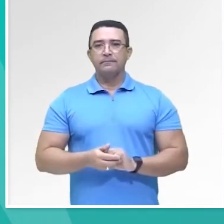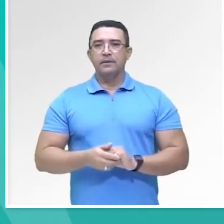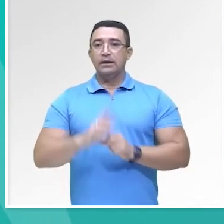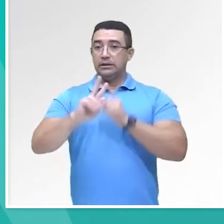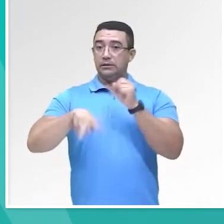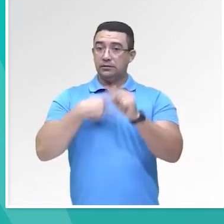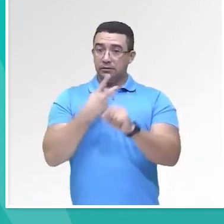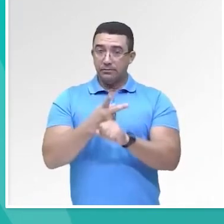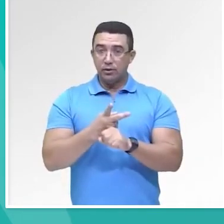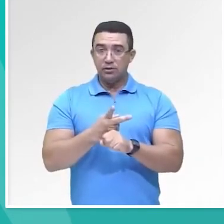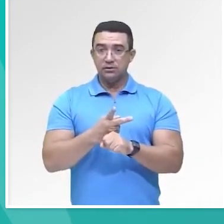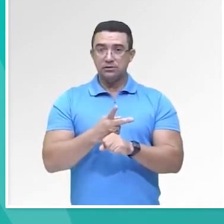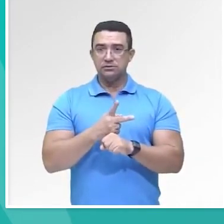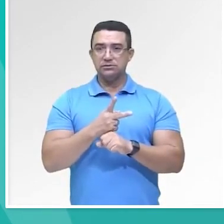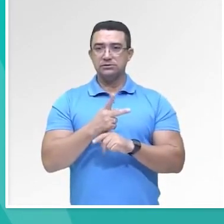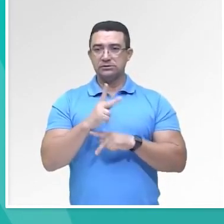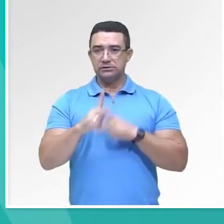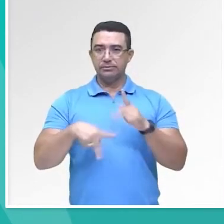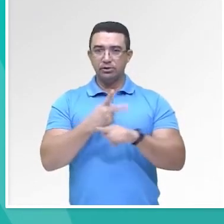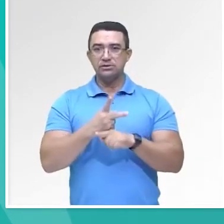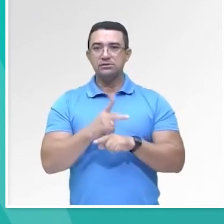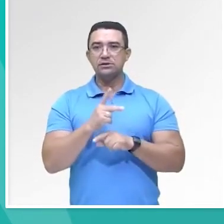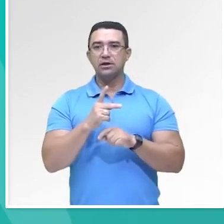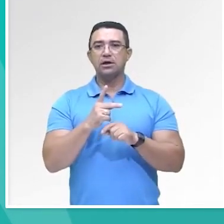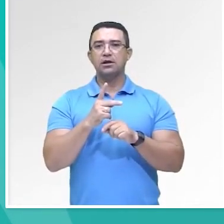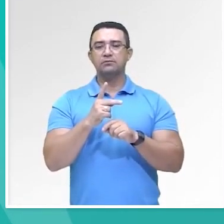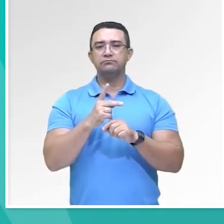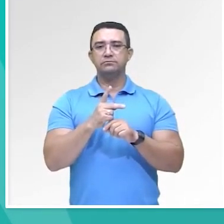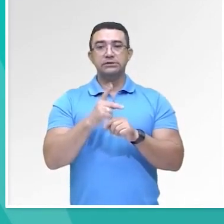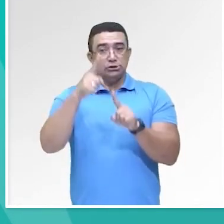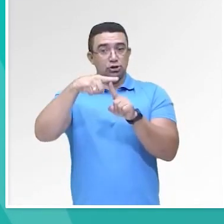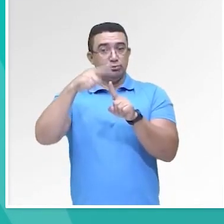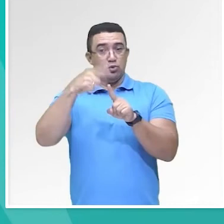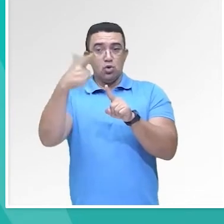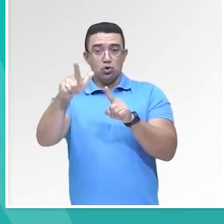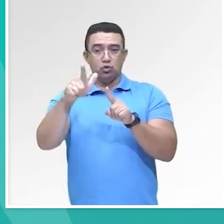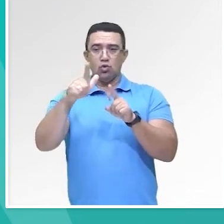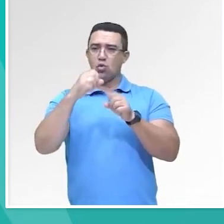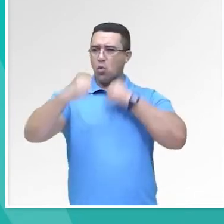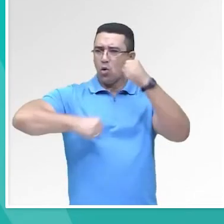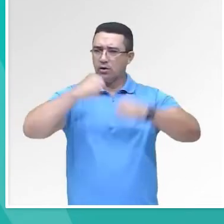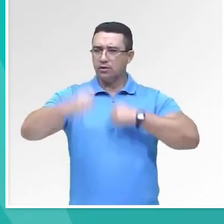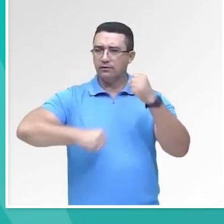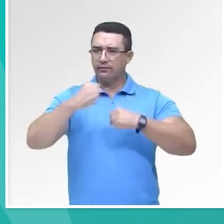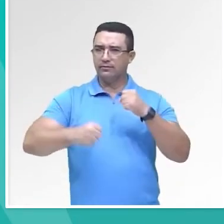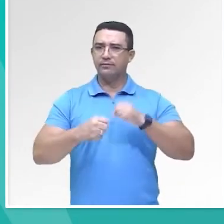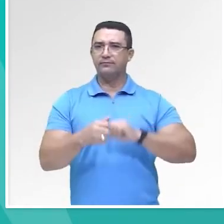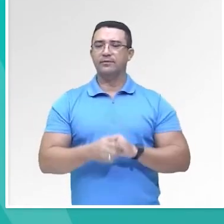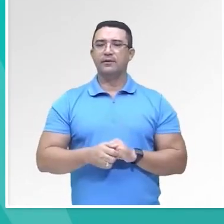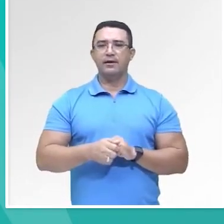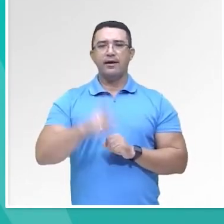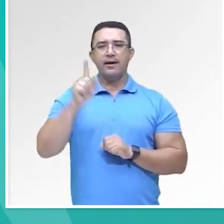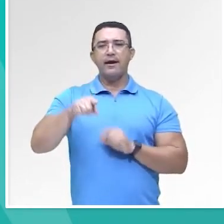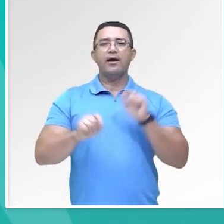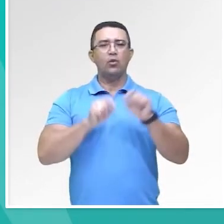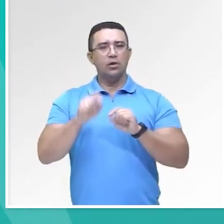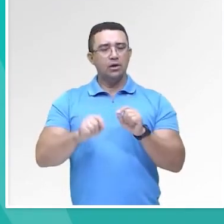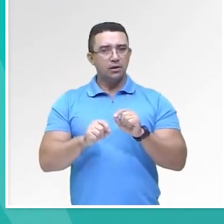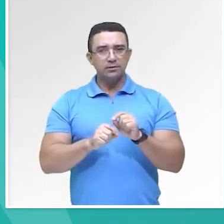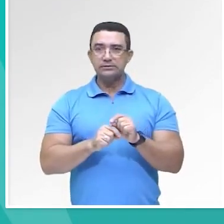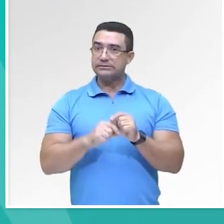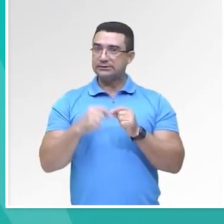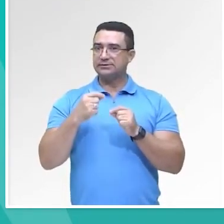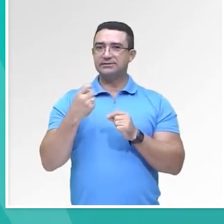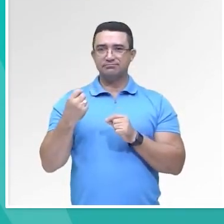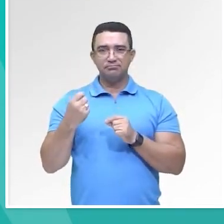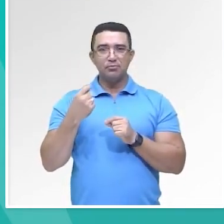barreira, nós temos outra prova de corrida. Essa também tem a sua particularidade, é super